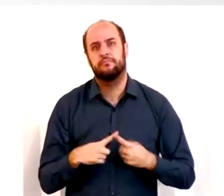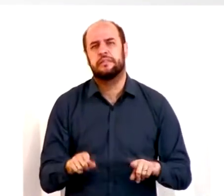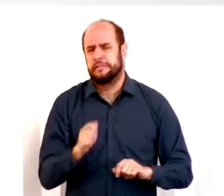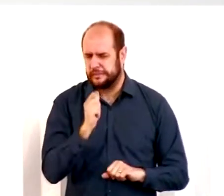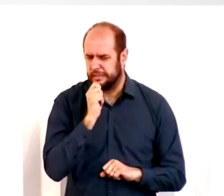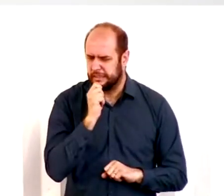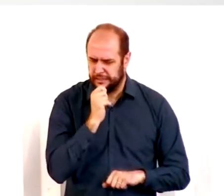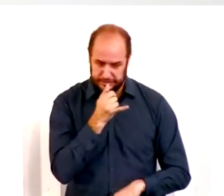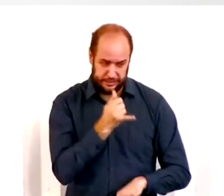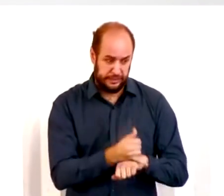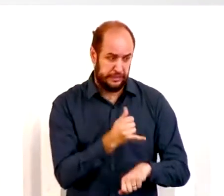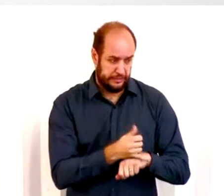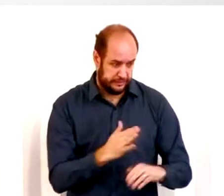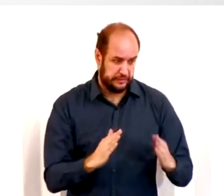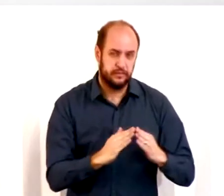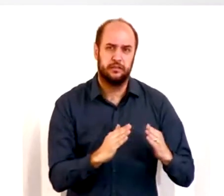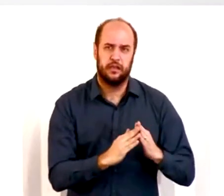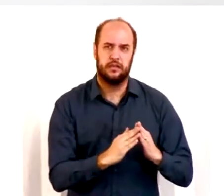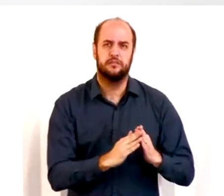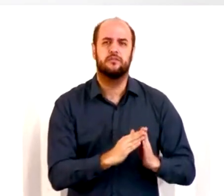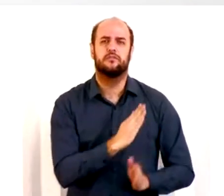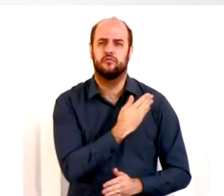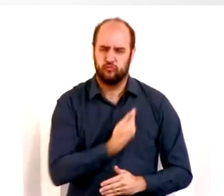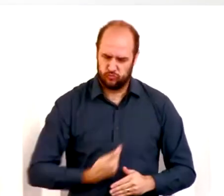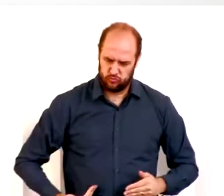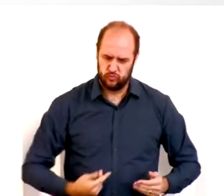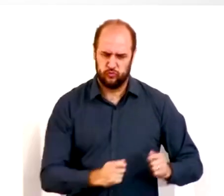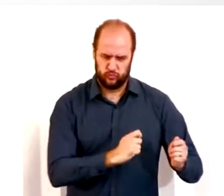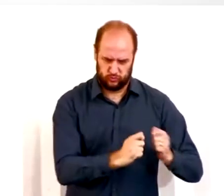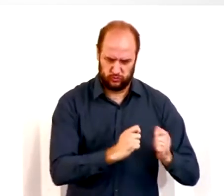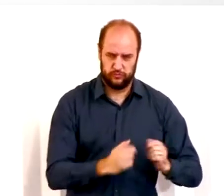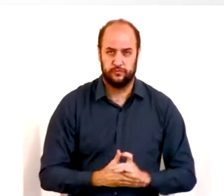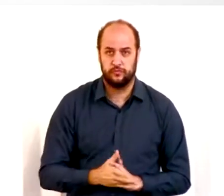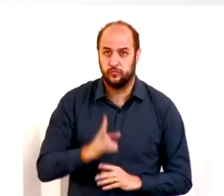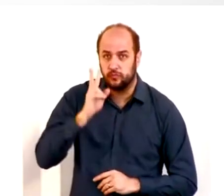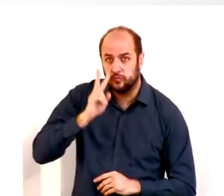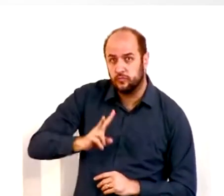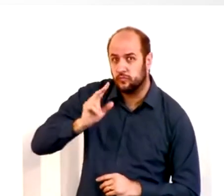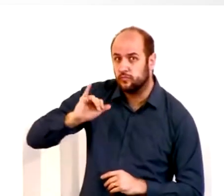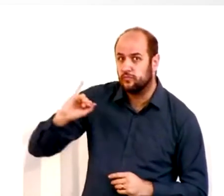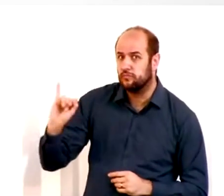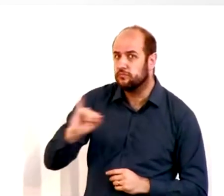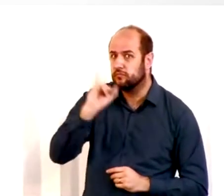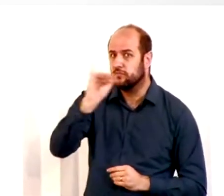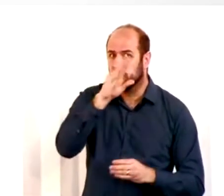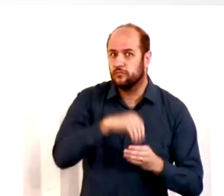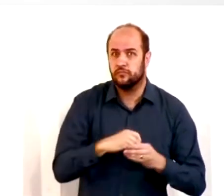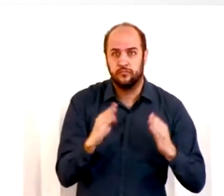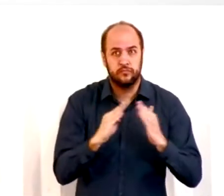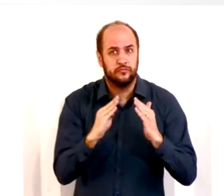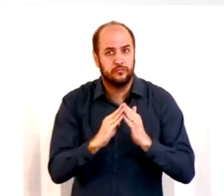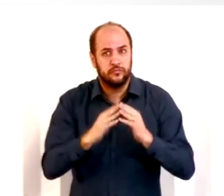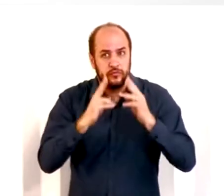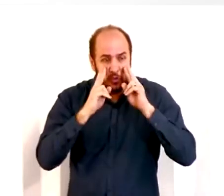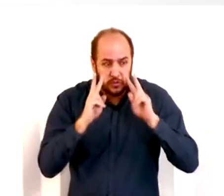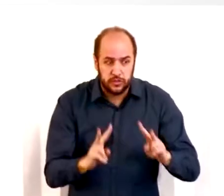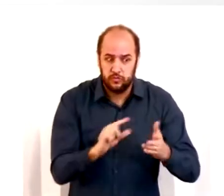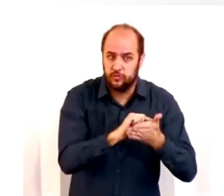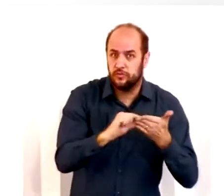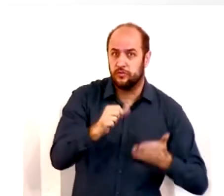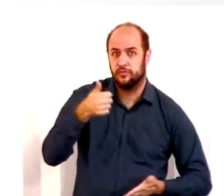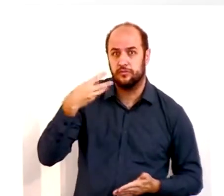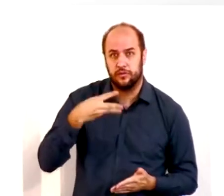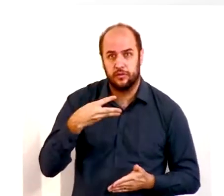estão liderando suas casas e governando. Notem a importância deste serviço na casa, desse testemunho. Versículo